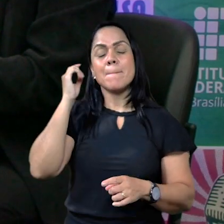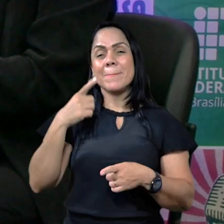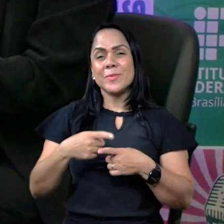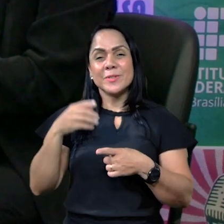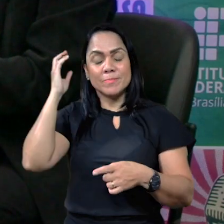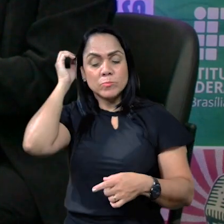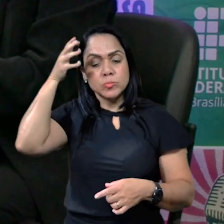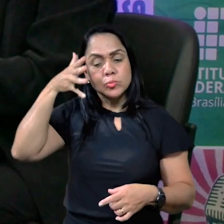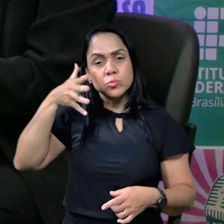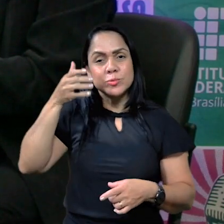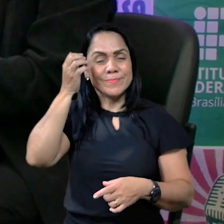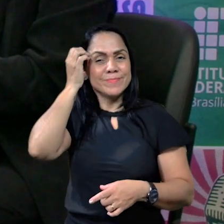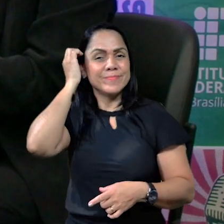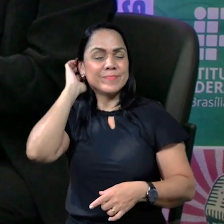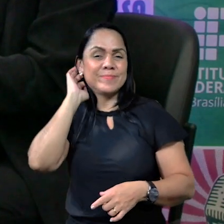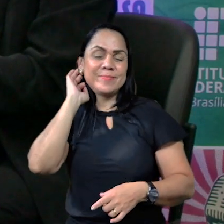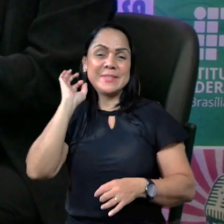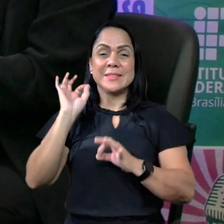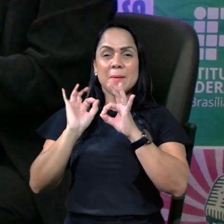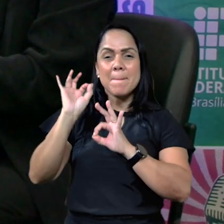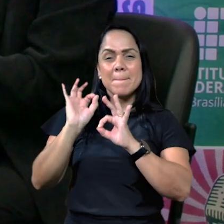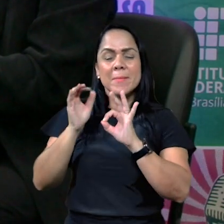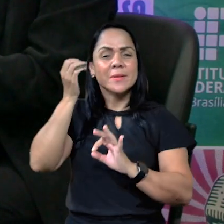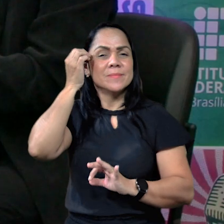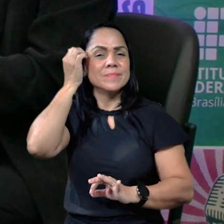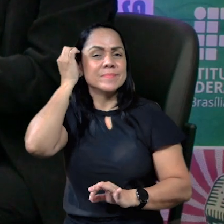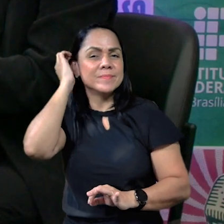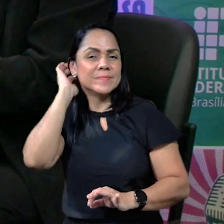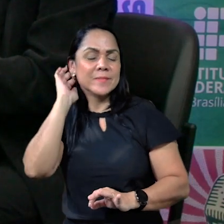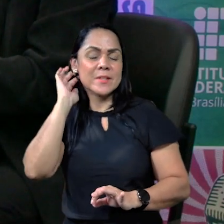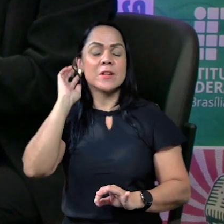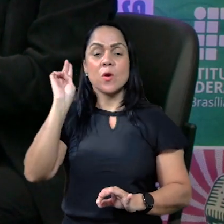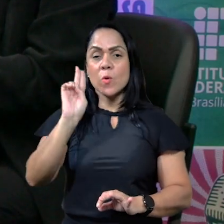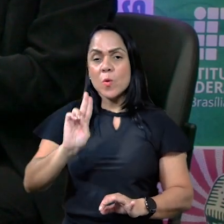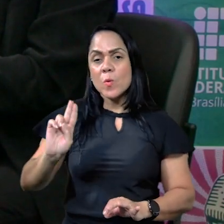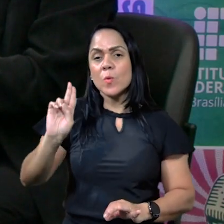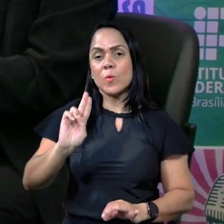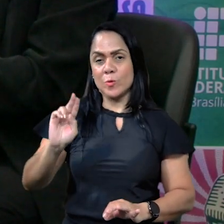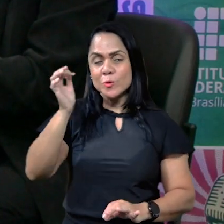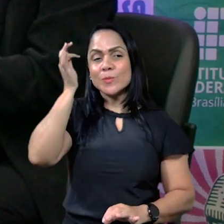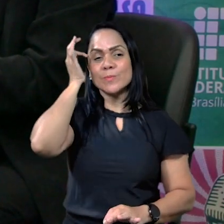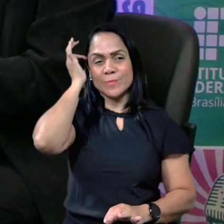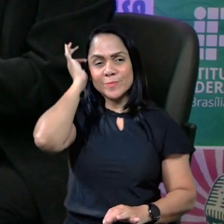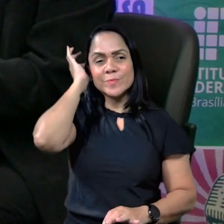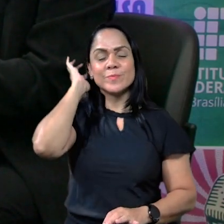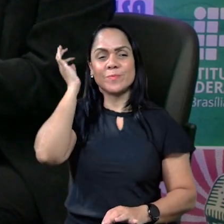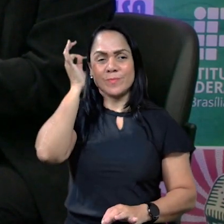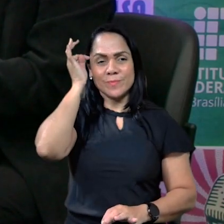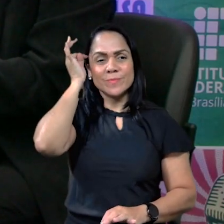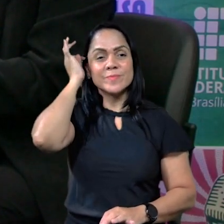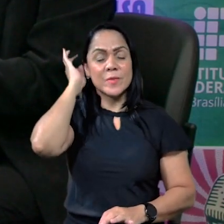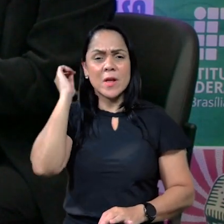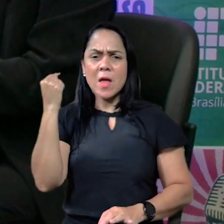muito. Então eles falavam que eu mexia muito de pegar e ficar assim, e eu tenho esse costume até hoje. Ah, legal. Aí eles me E é deram bem essa único,